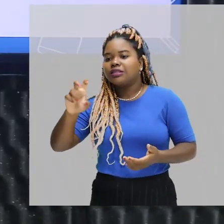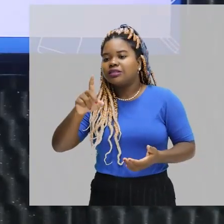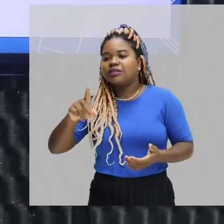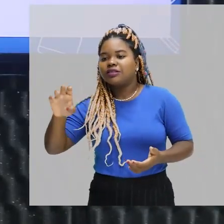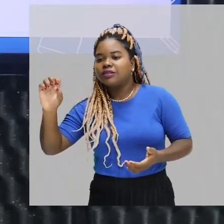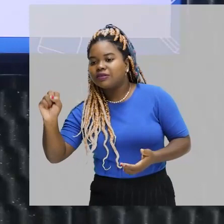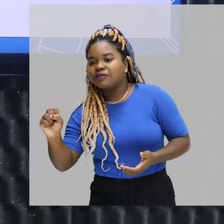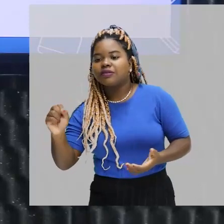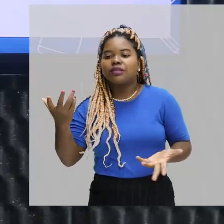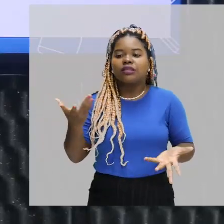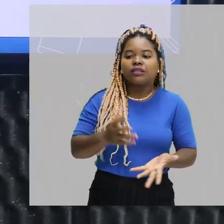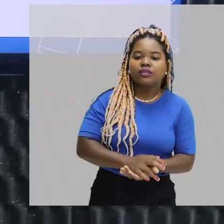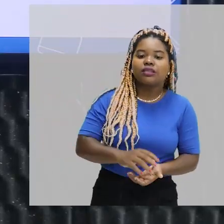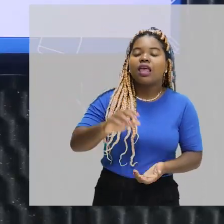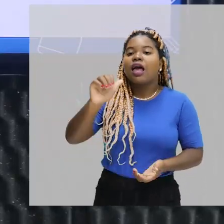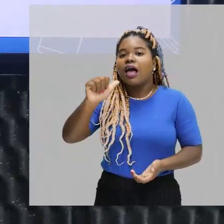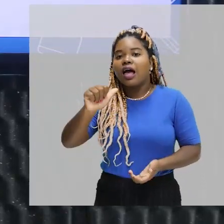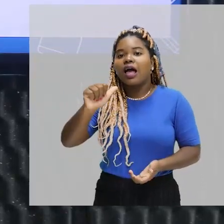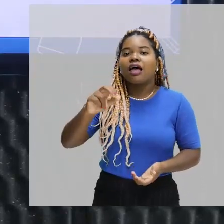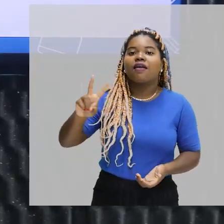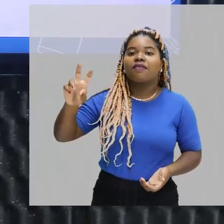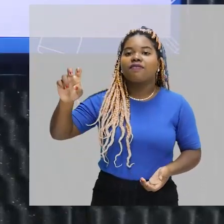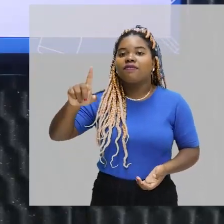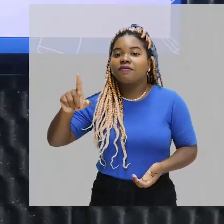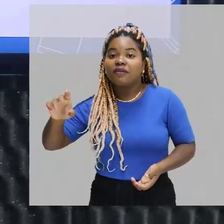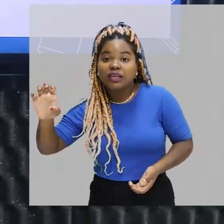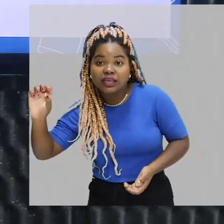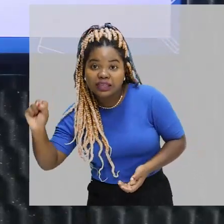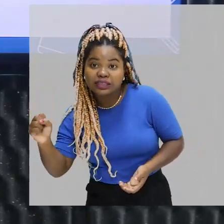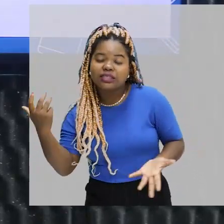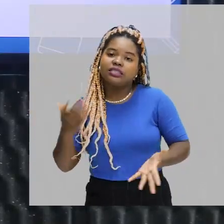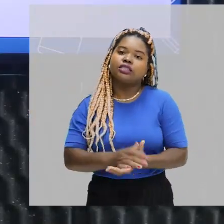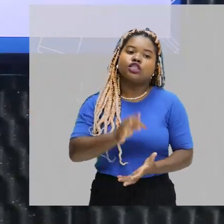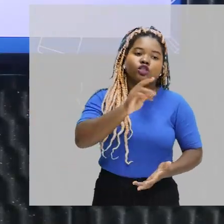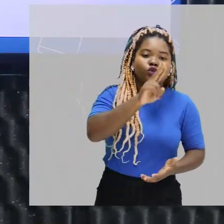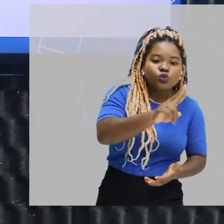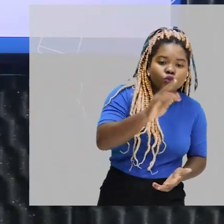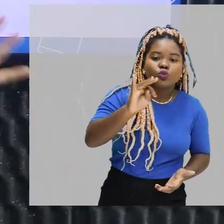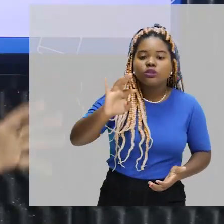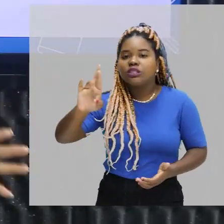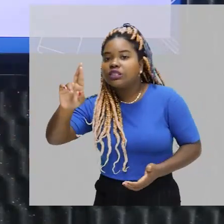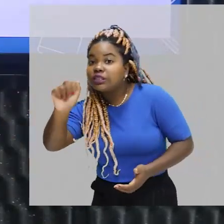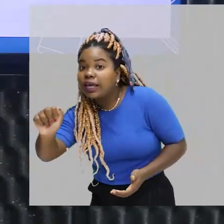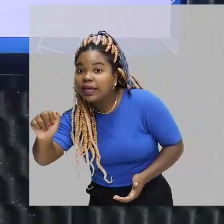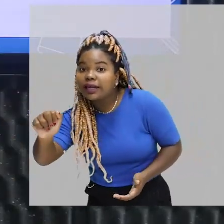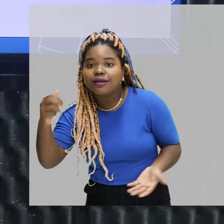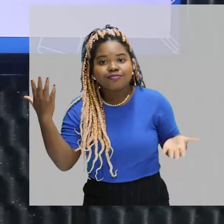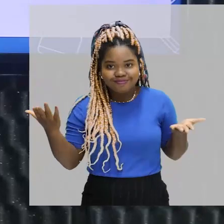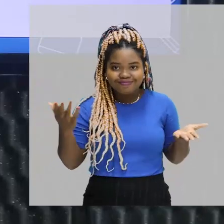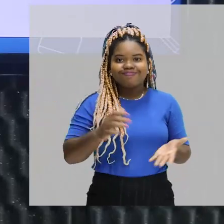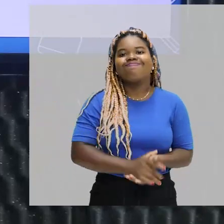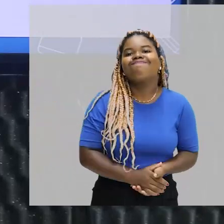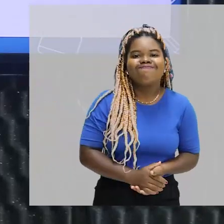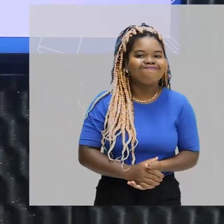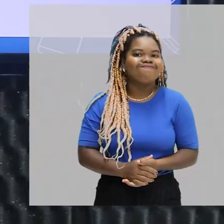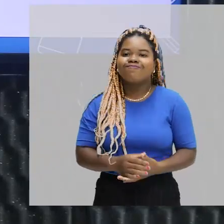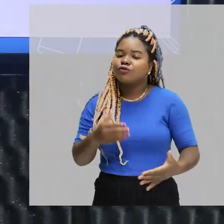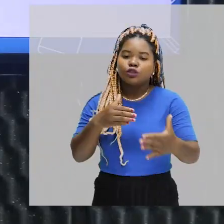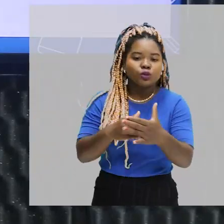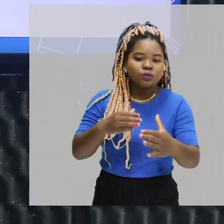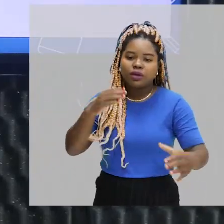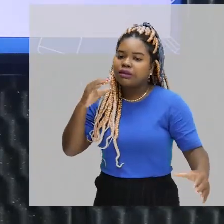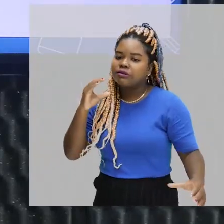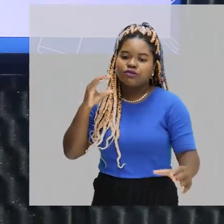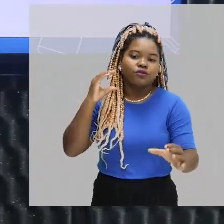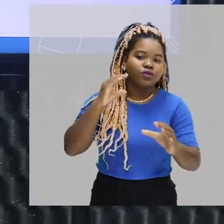tu tira, ou seja, tu não concorda, tu fala diferente, mas isso não impede o entendimento. Ou seja,